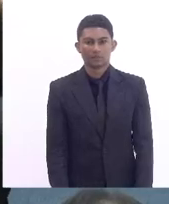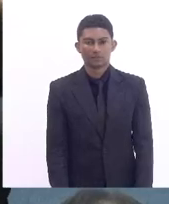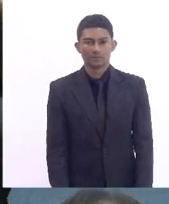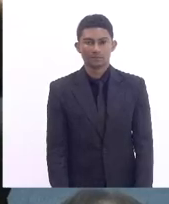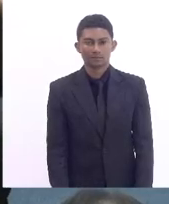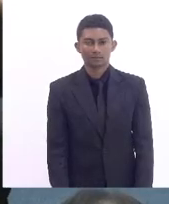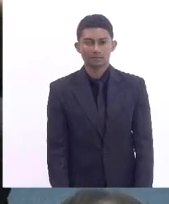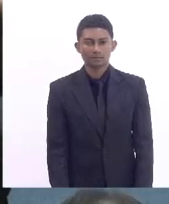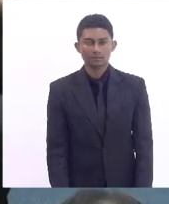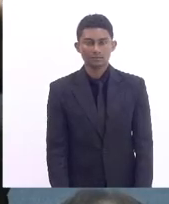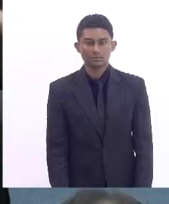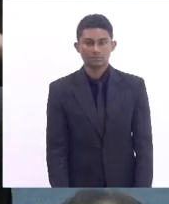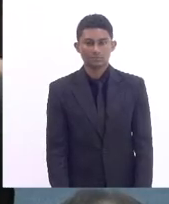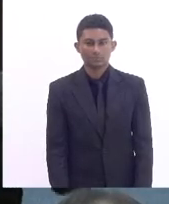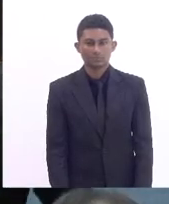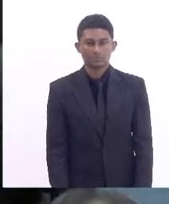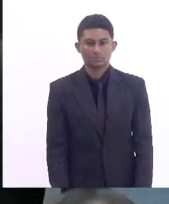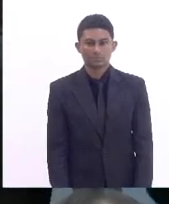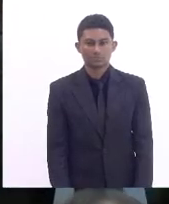G1